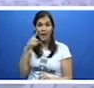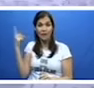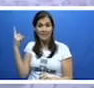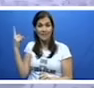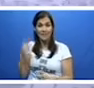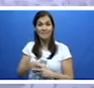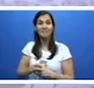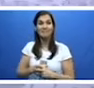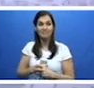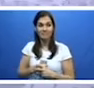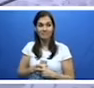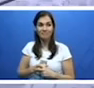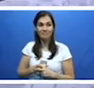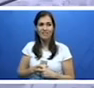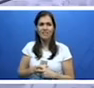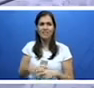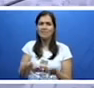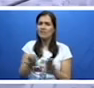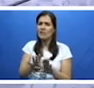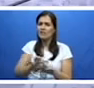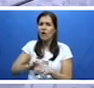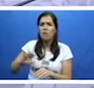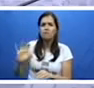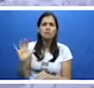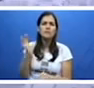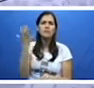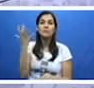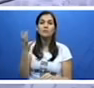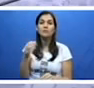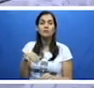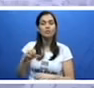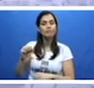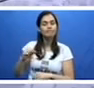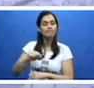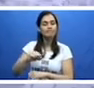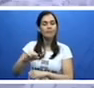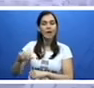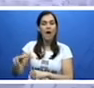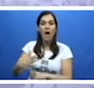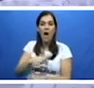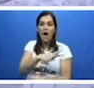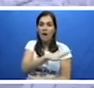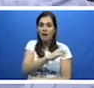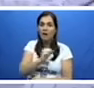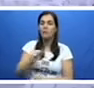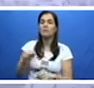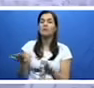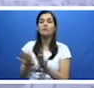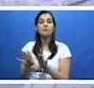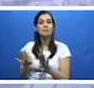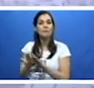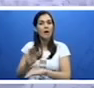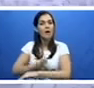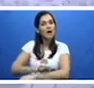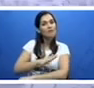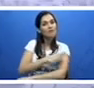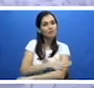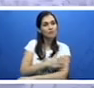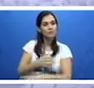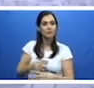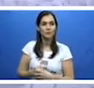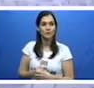algumas gimnospermas e o desaparecimento desses anfíbios e a proliferação dos répteis